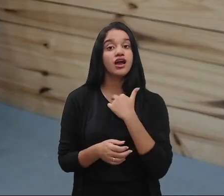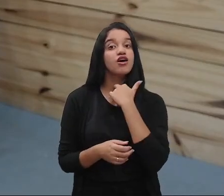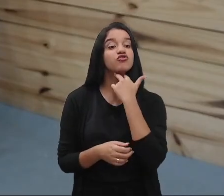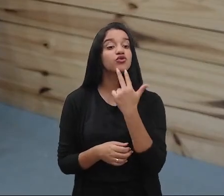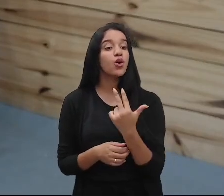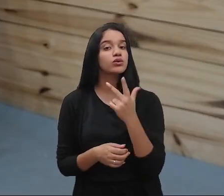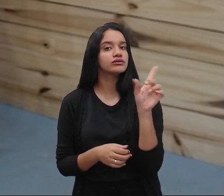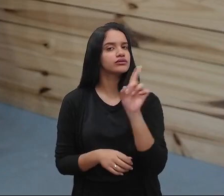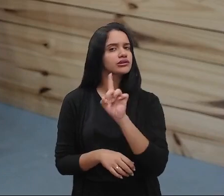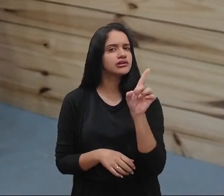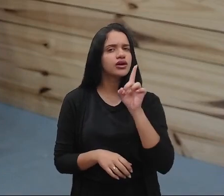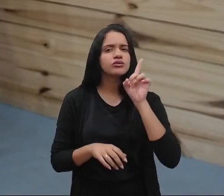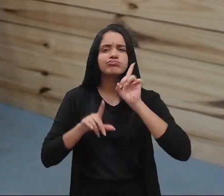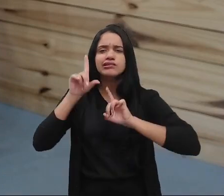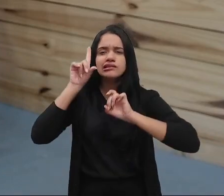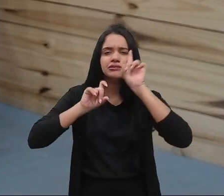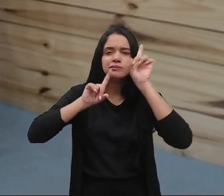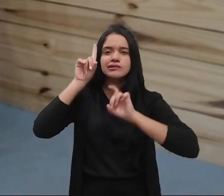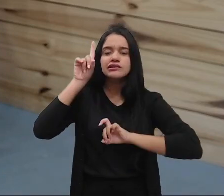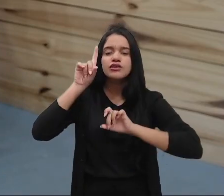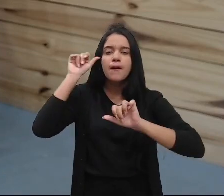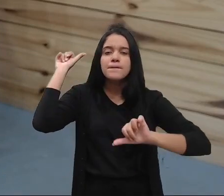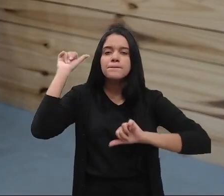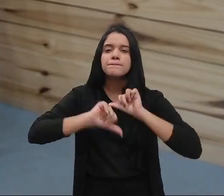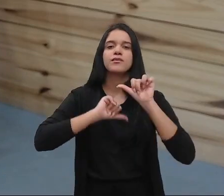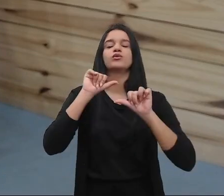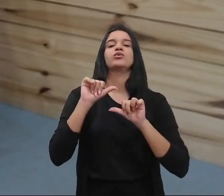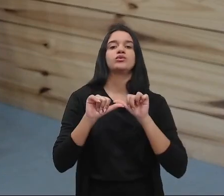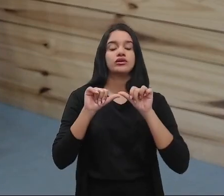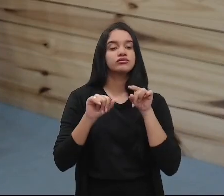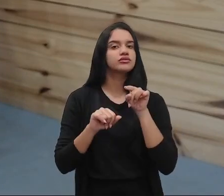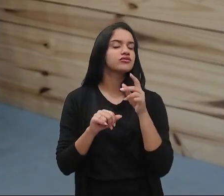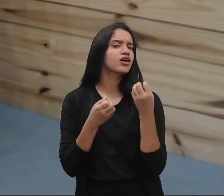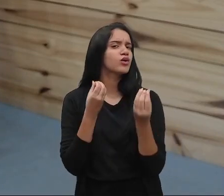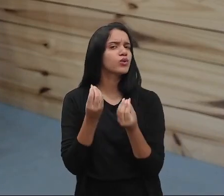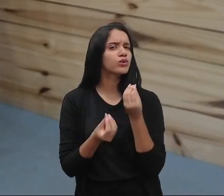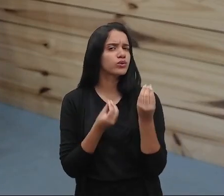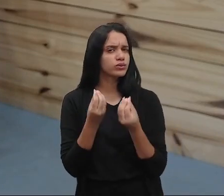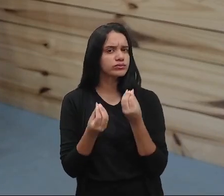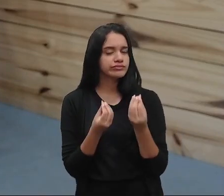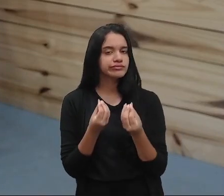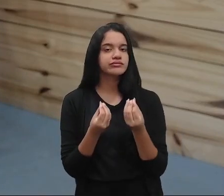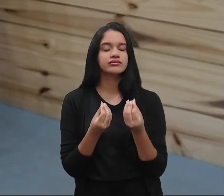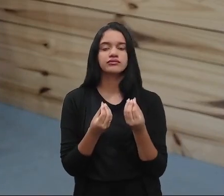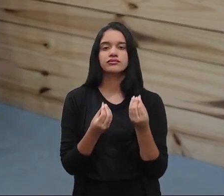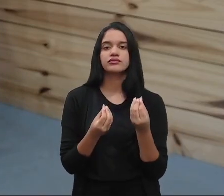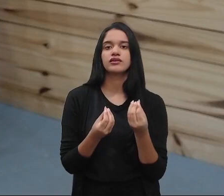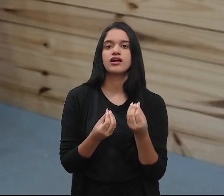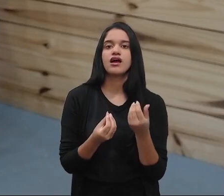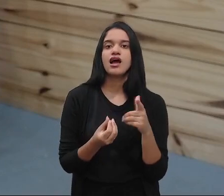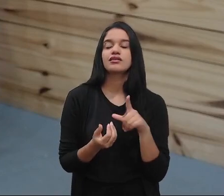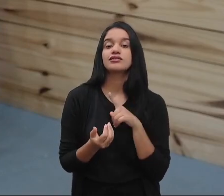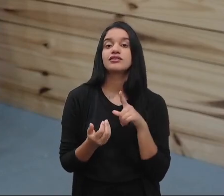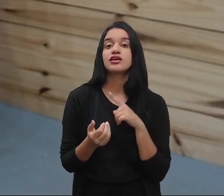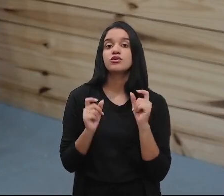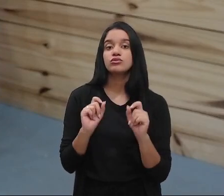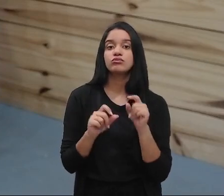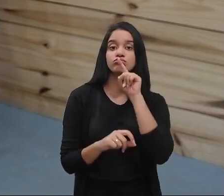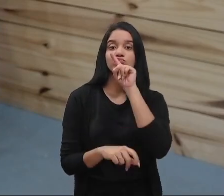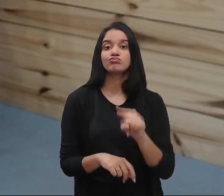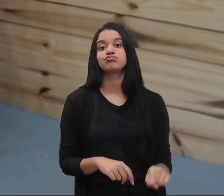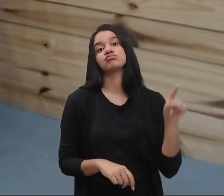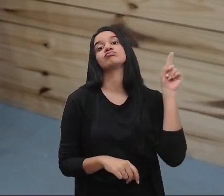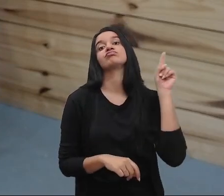As feições são modificadas. E aí você diz, como é isso? Para não ter